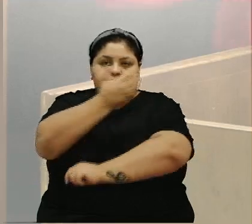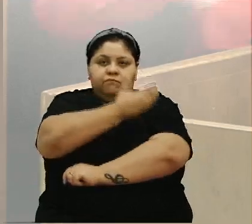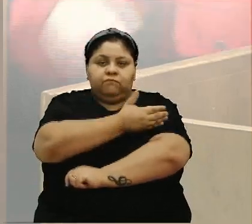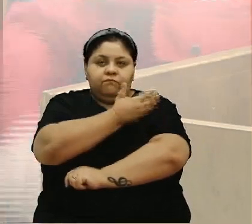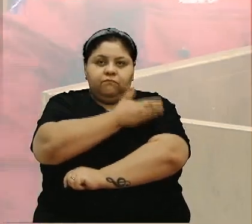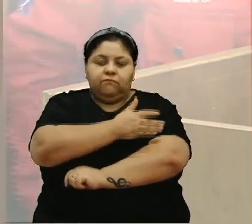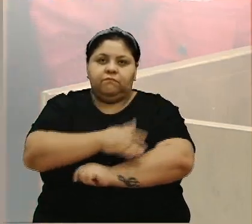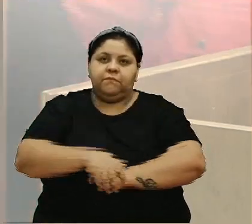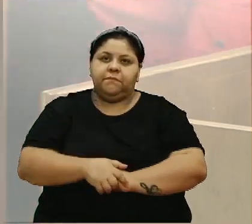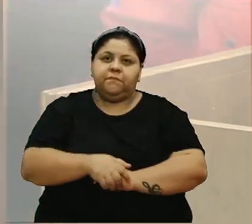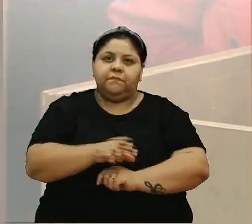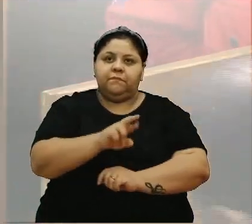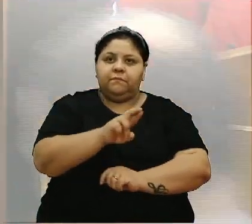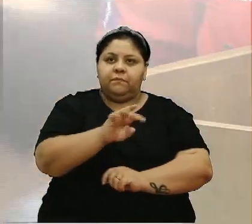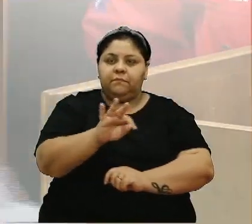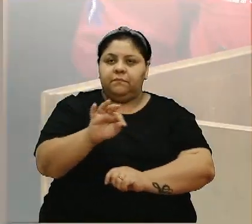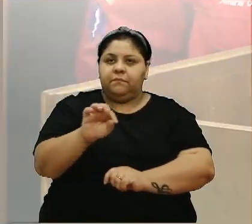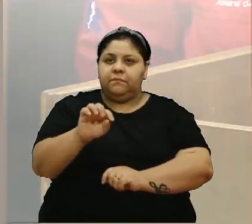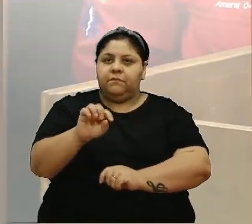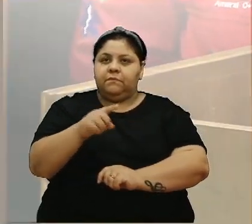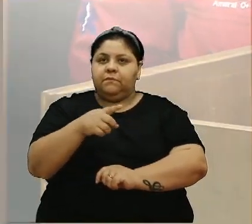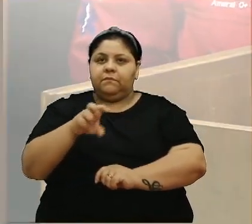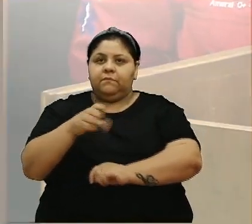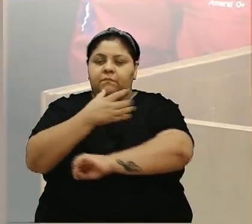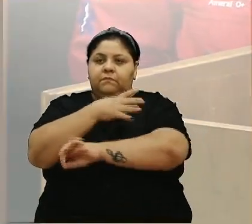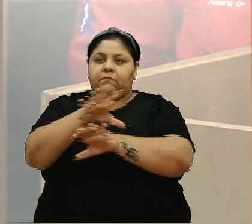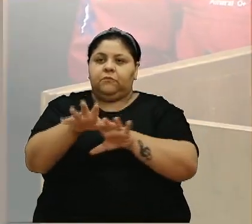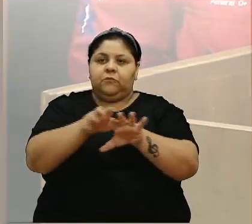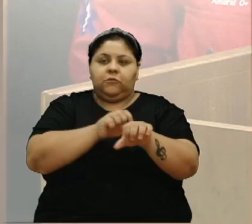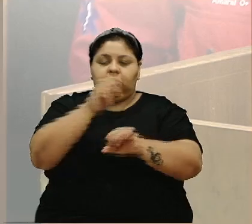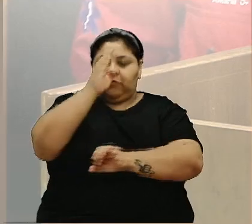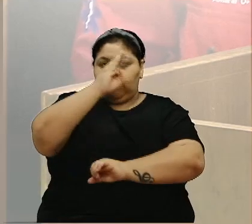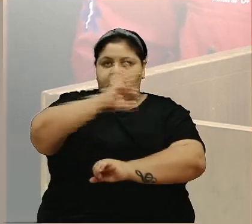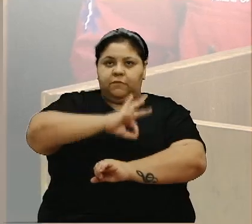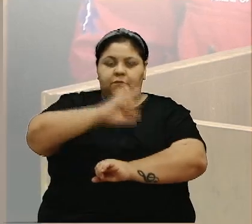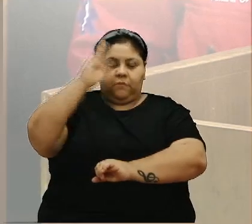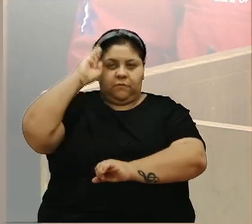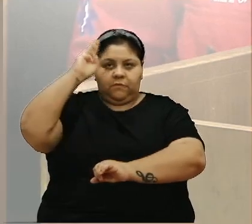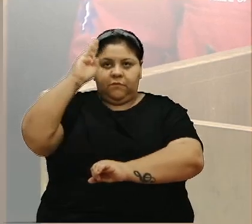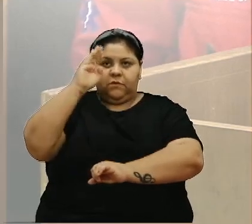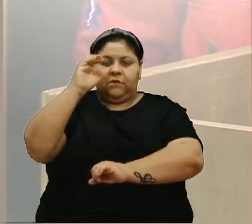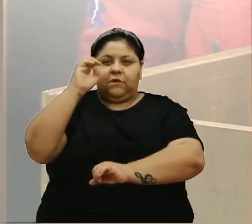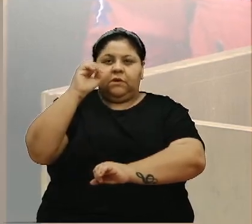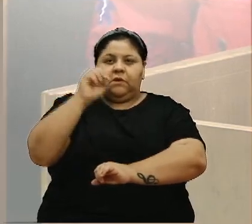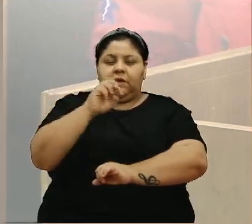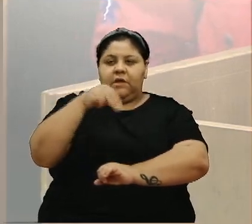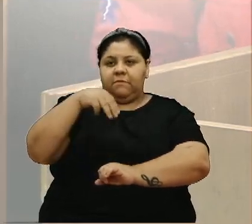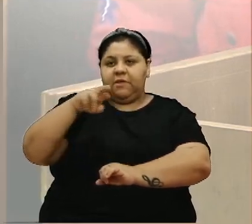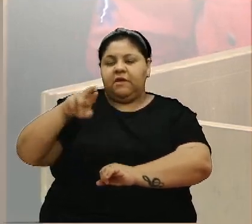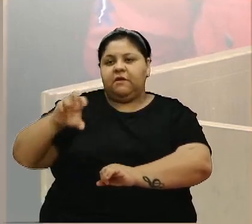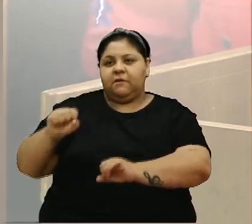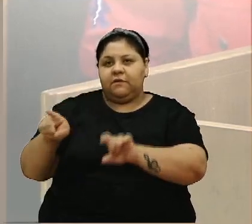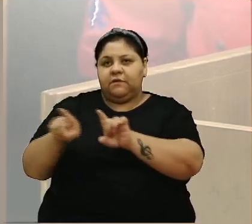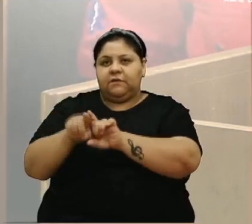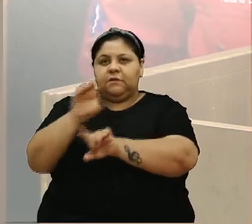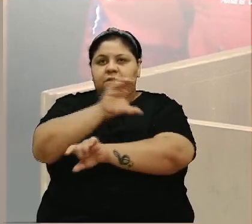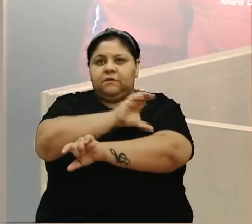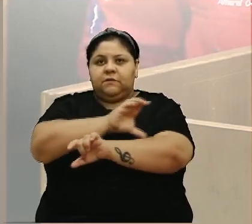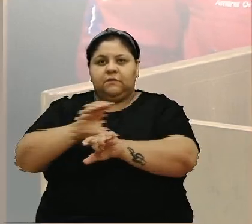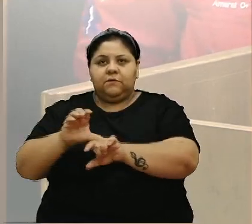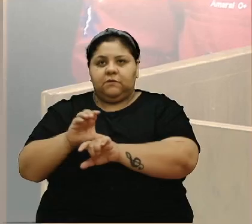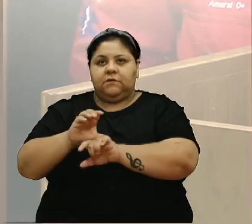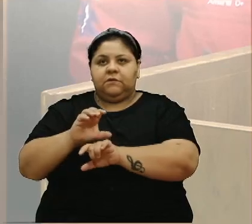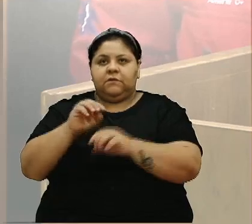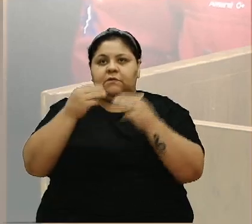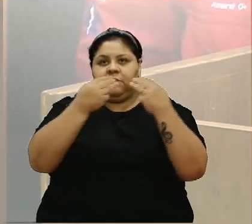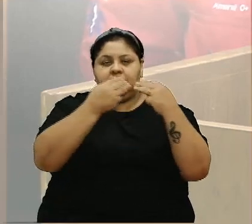de RT15, que são as formações de brigada, e as NRs também, as normas regulamentadoras também, os cursos de empilhadeira,